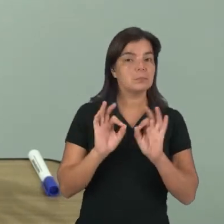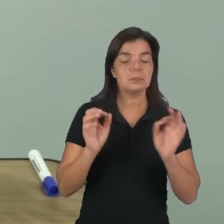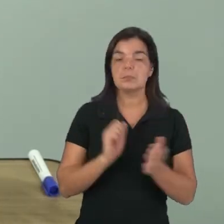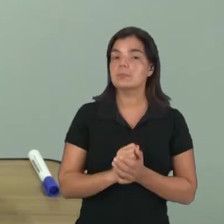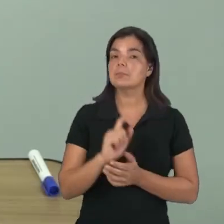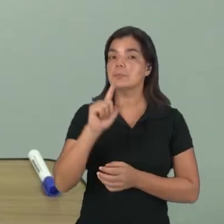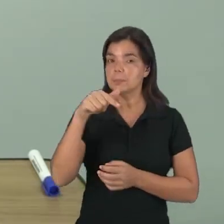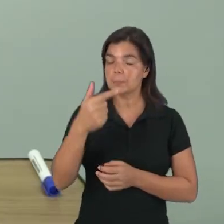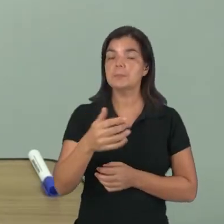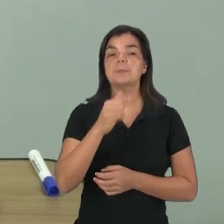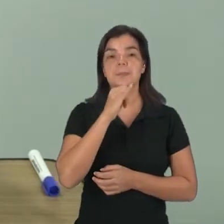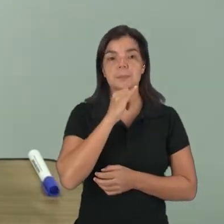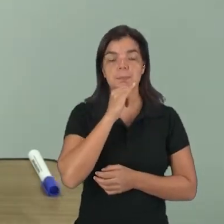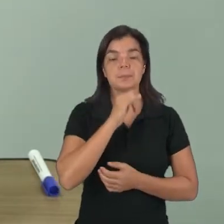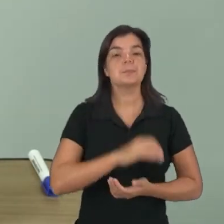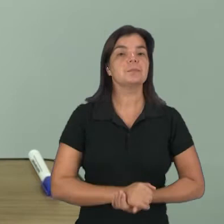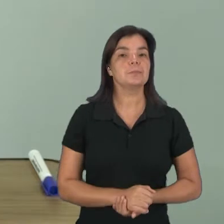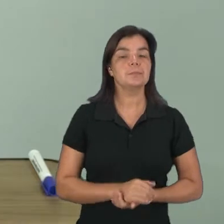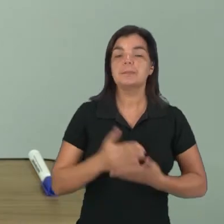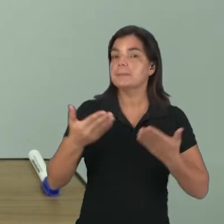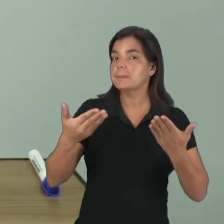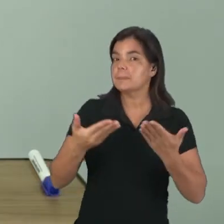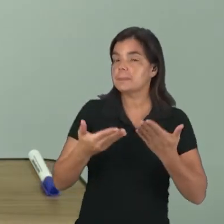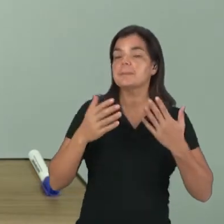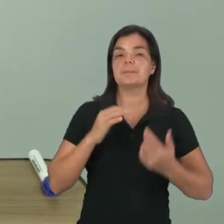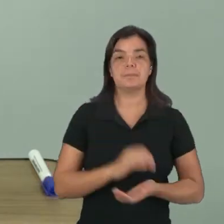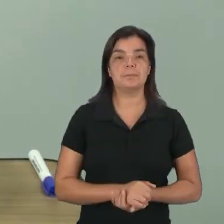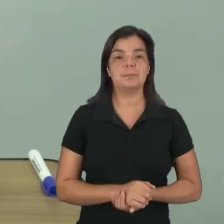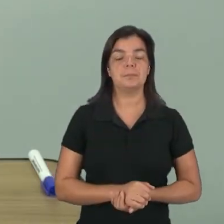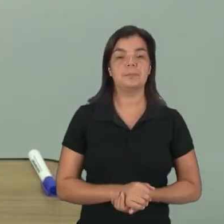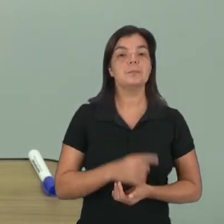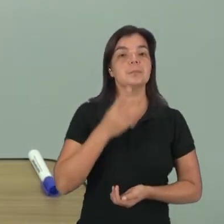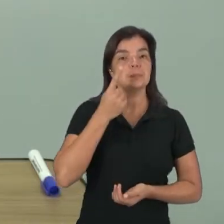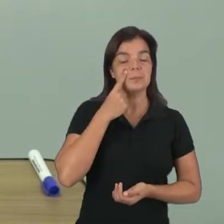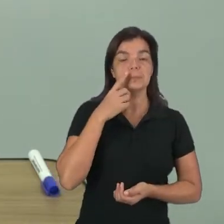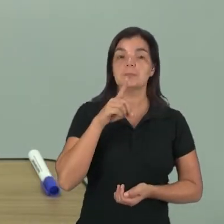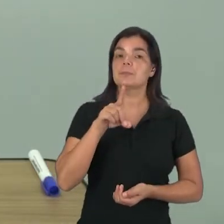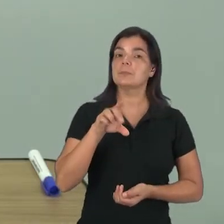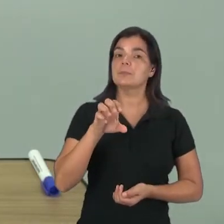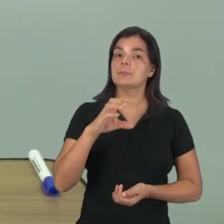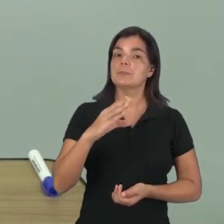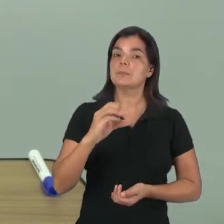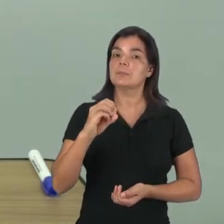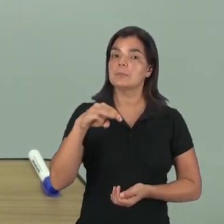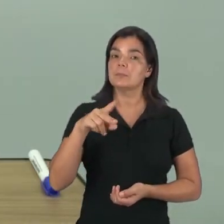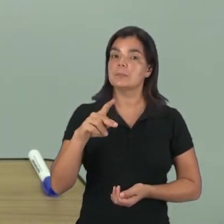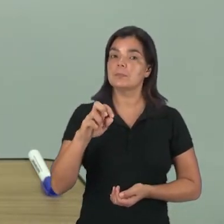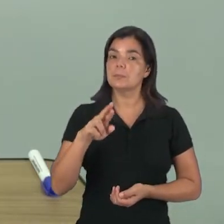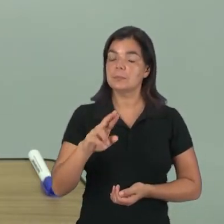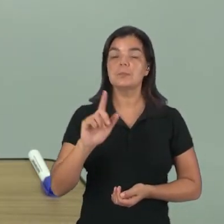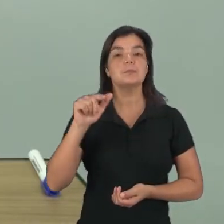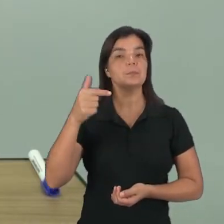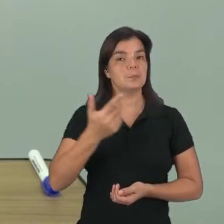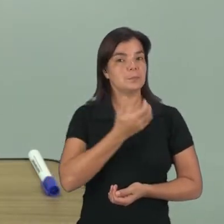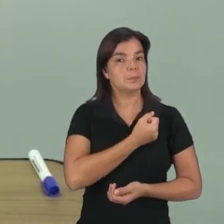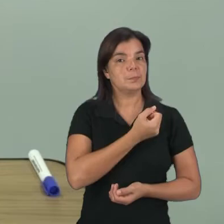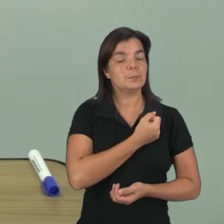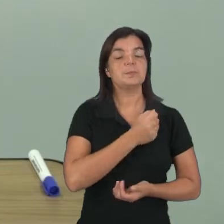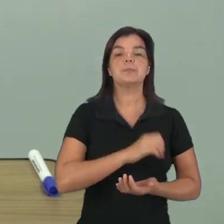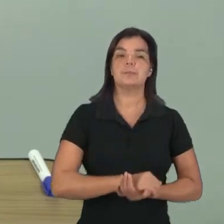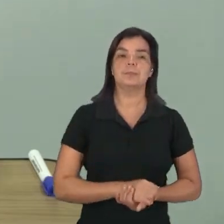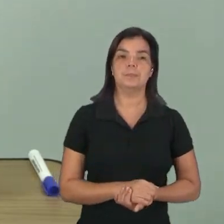nosso próximo exemplo? E olhem só, agora nós vamos decompor este número aqui.